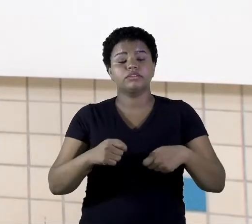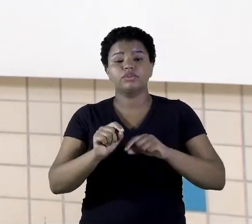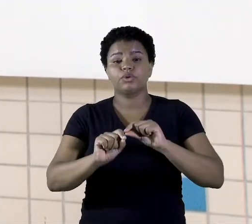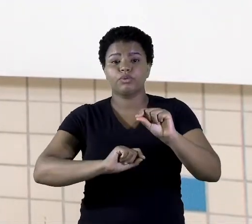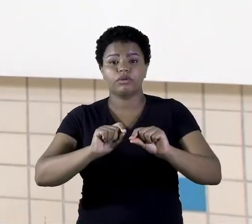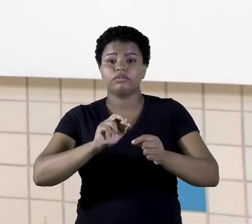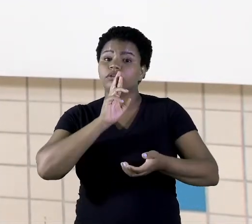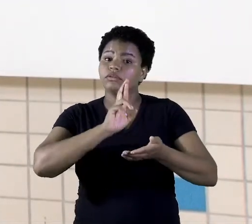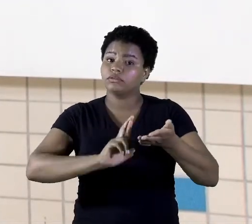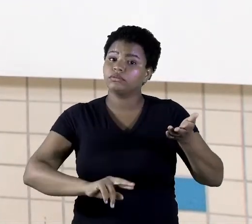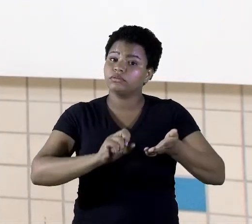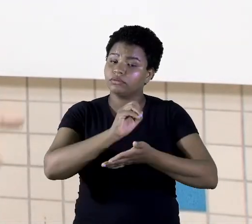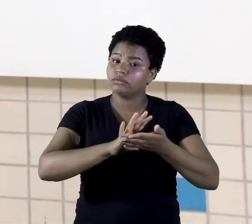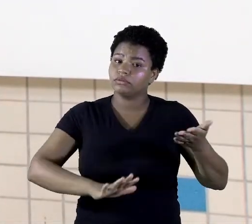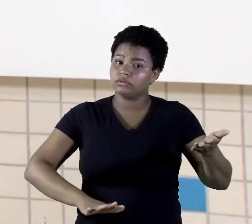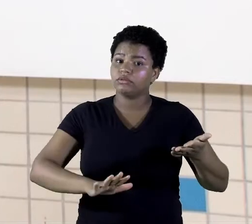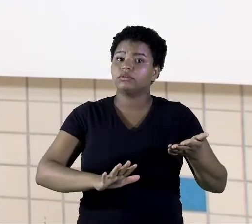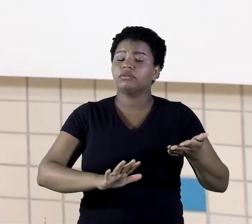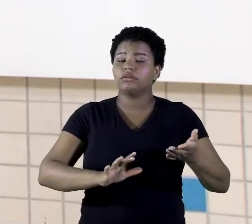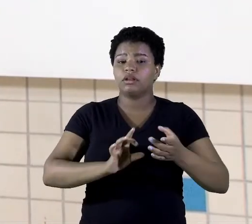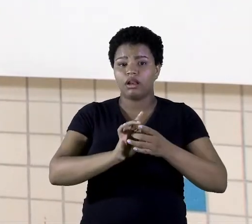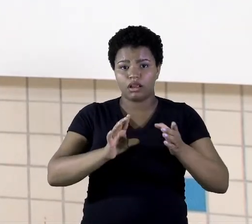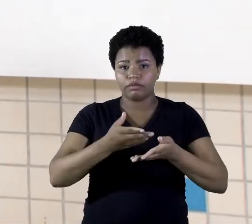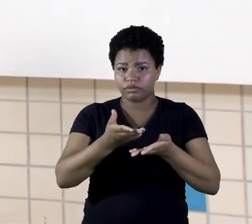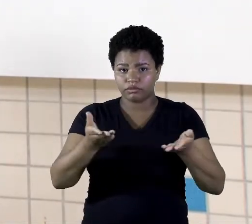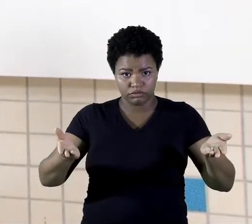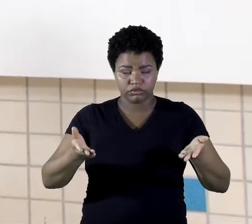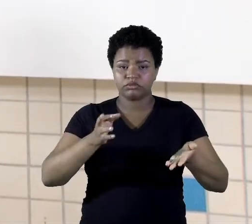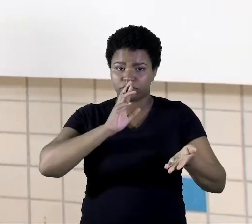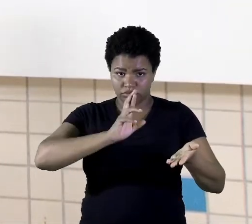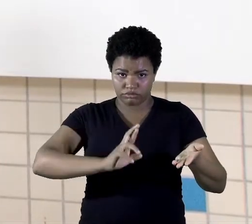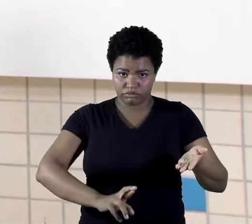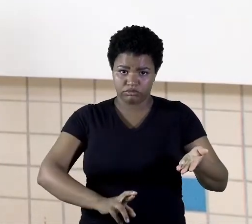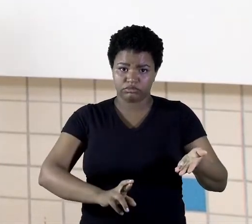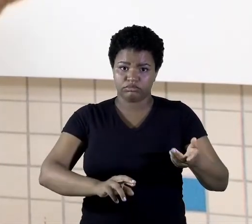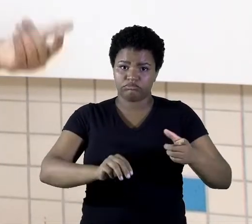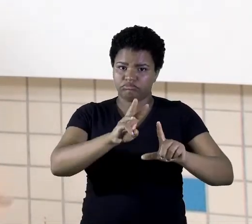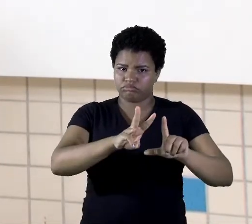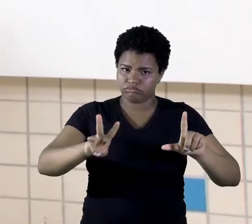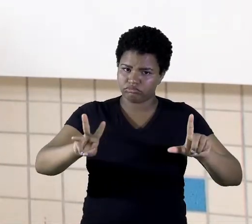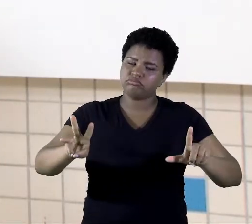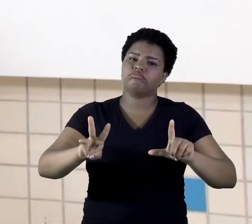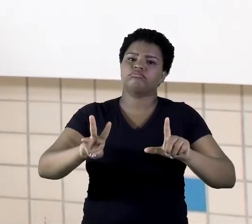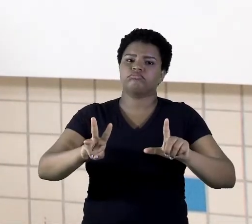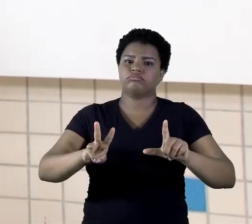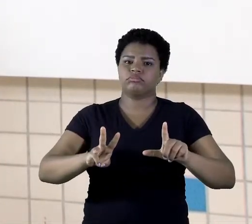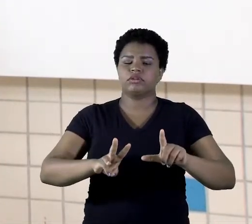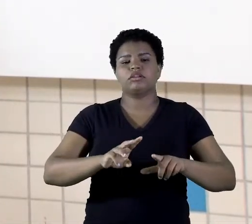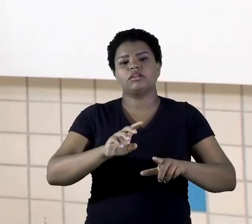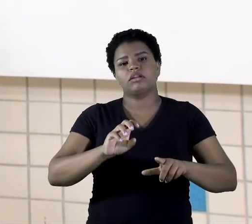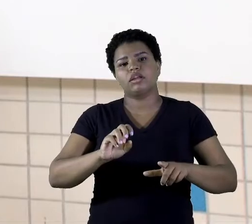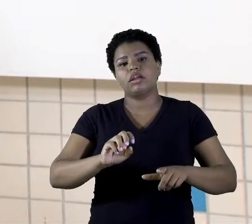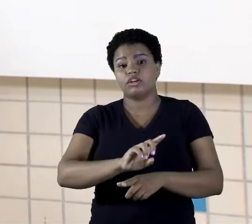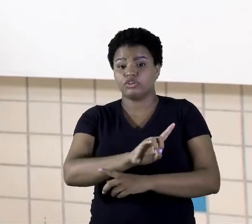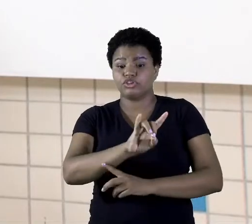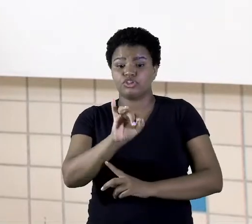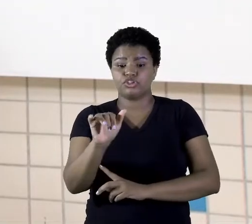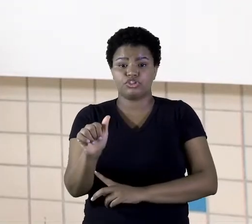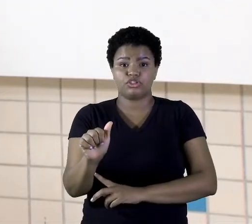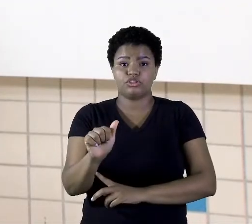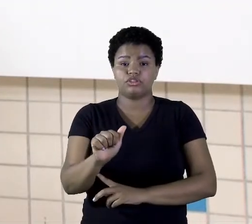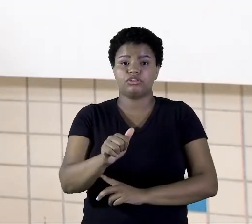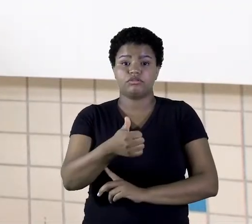de devolver ela. Por quê? Porque essa questão de você responder as atividades,